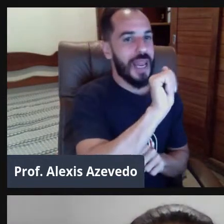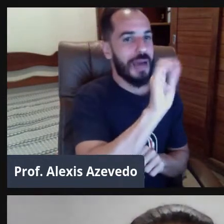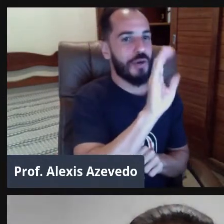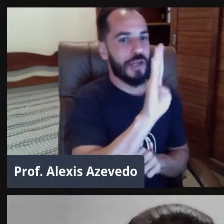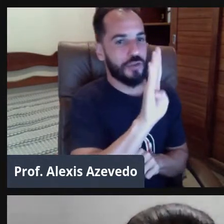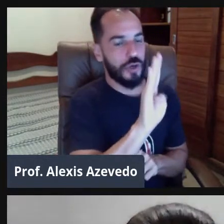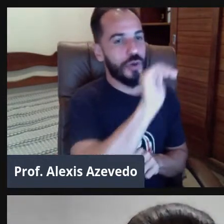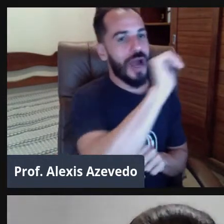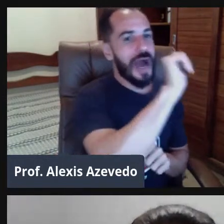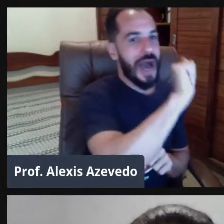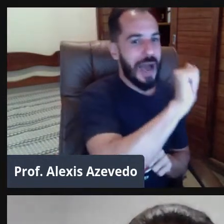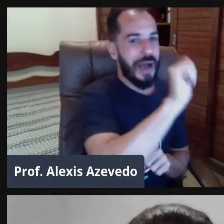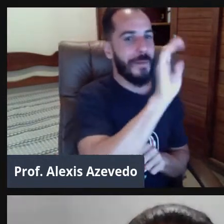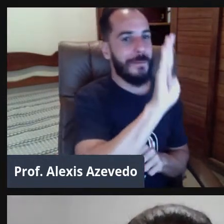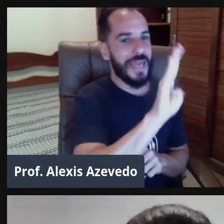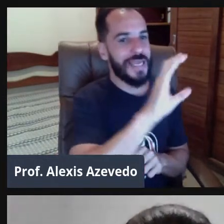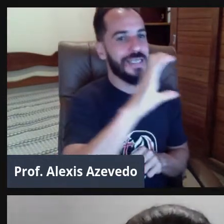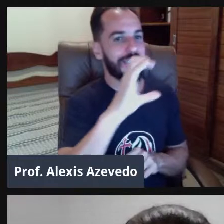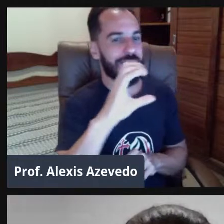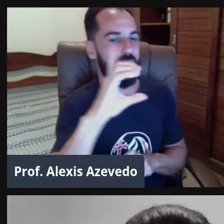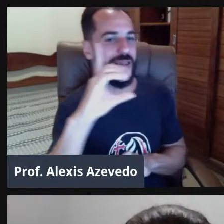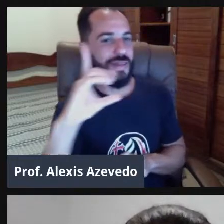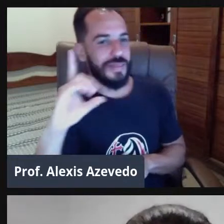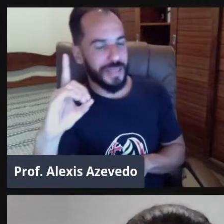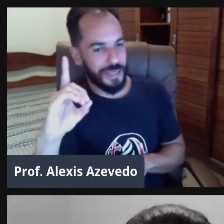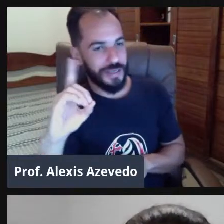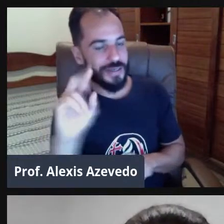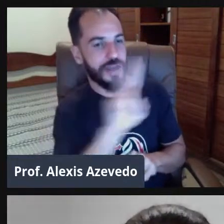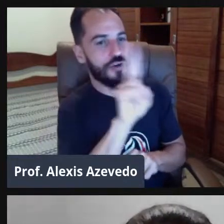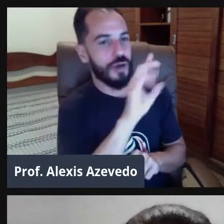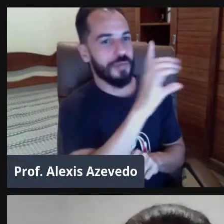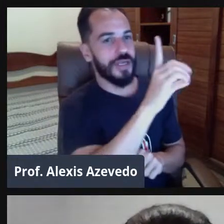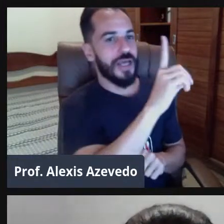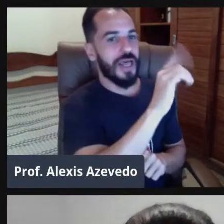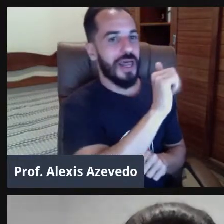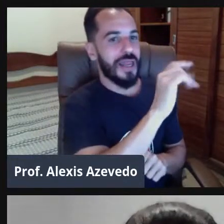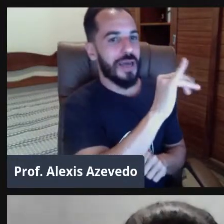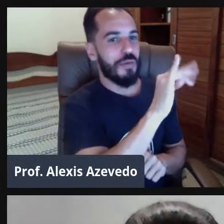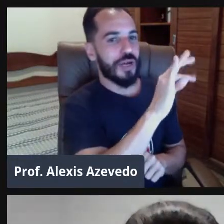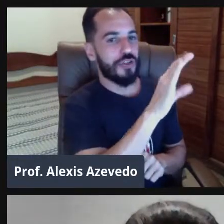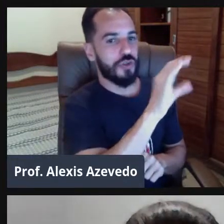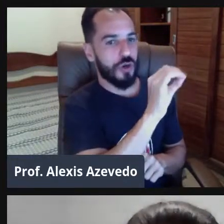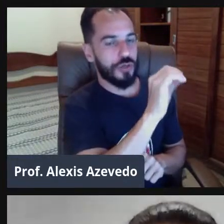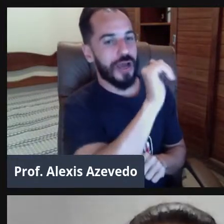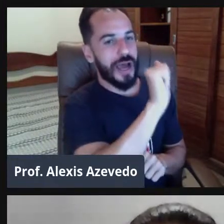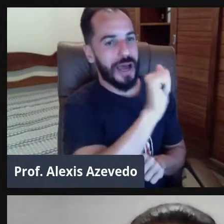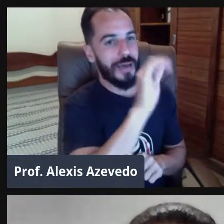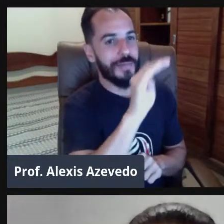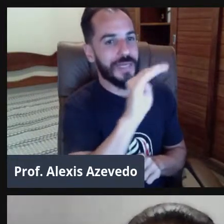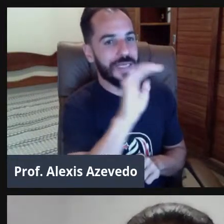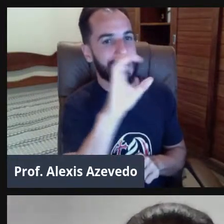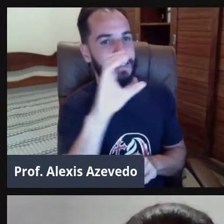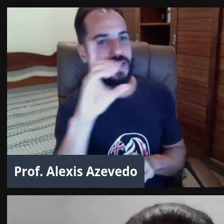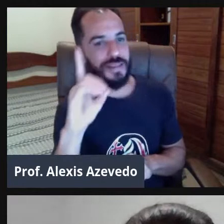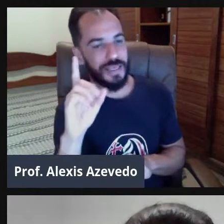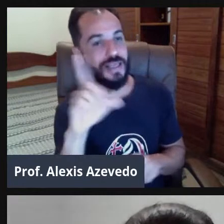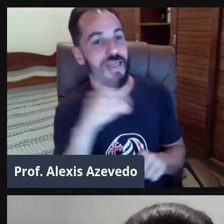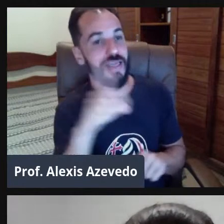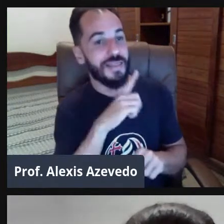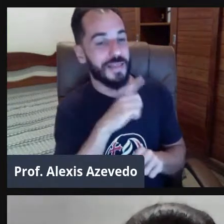C e laboratório D. Junto com esses laboratórios, a gente tem Fundamentos do Ensino de Arte 1, Fundamentos